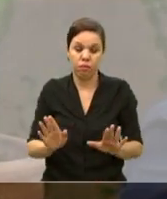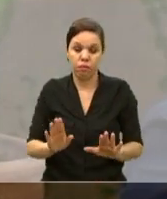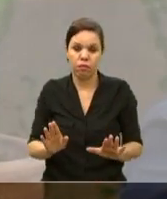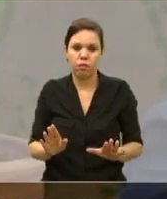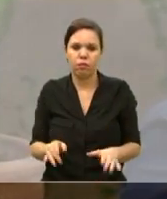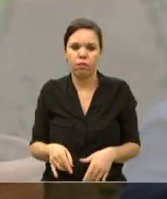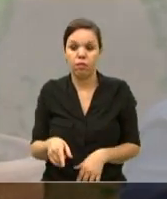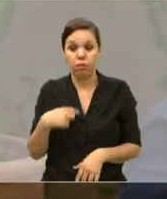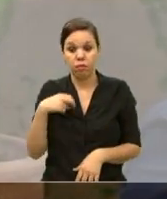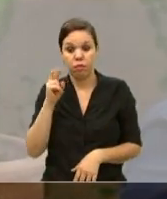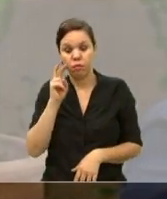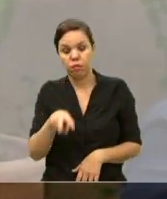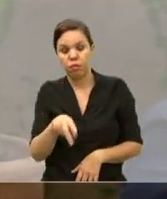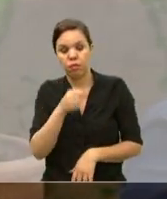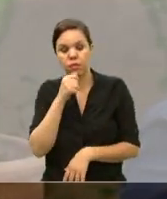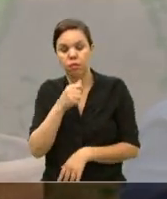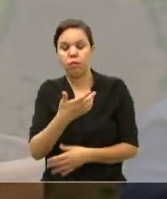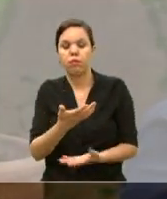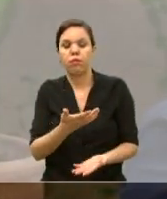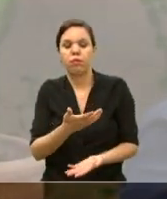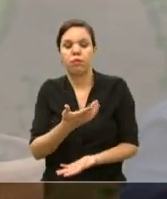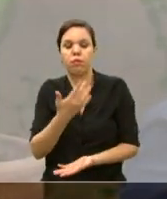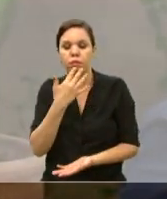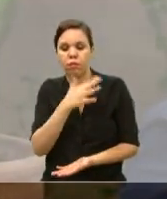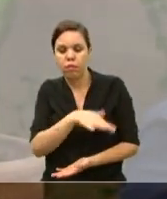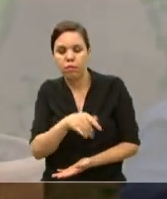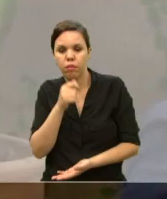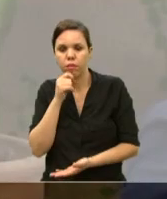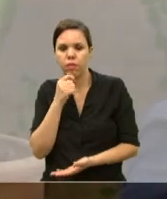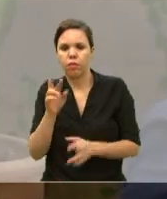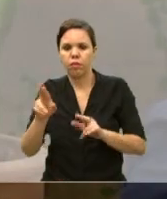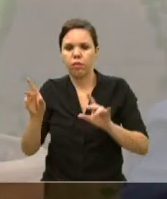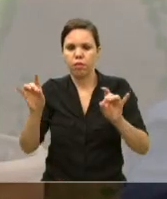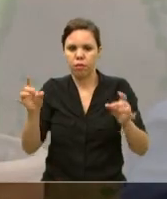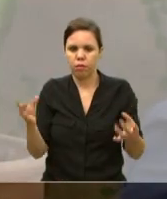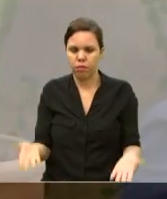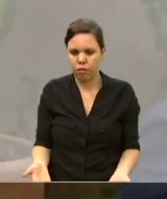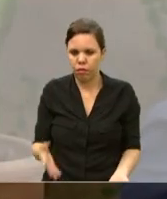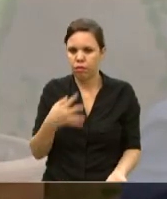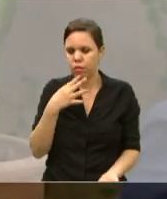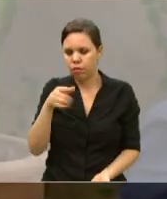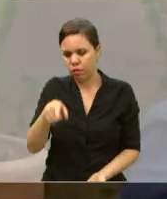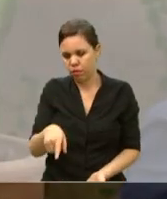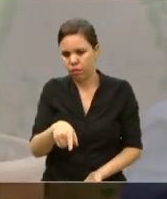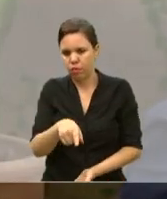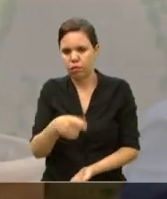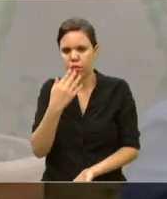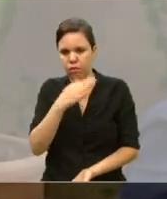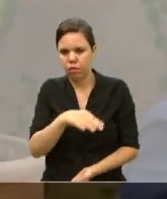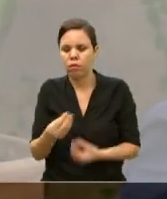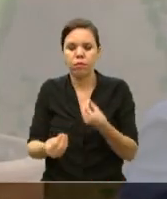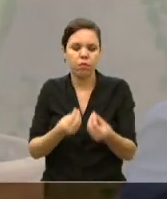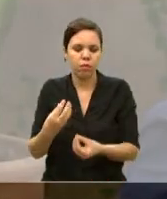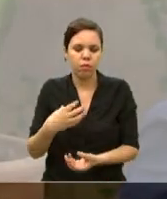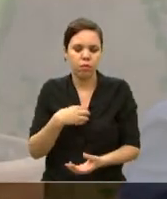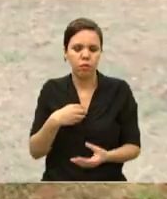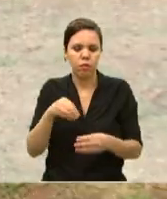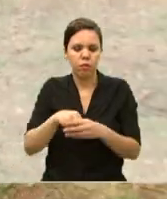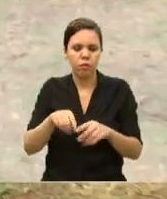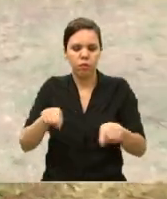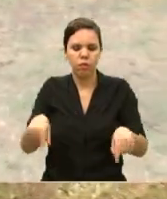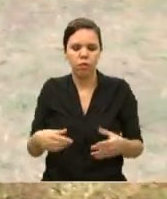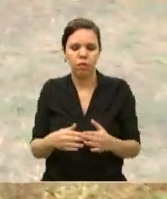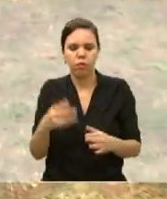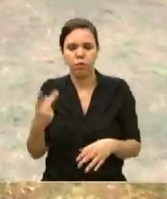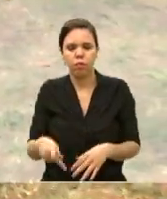esse conhecimento e esse exercício manual. A criança começa a querer participar da culinária. Exatamente, não